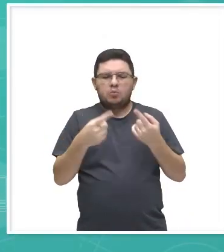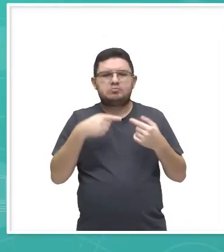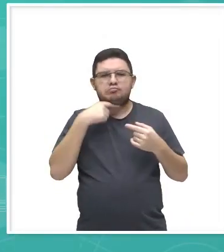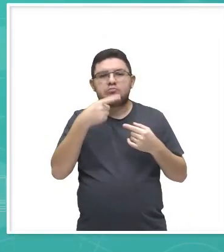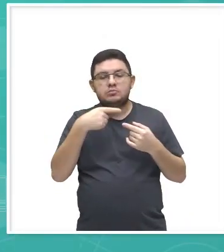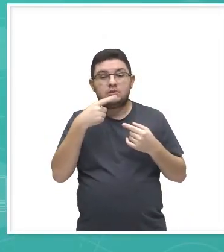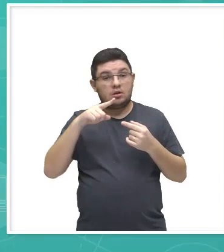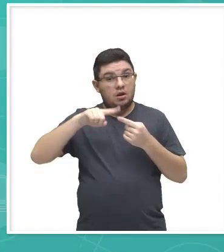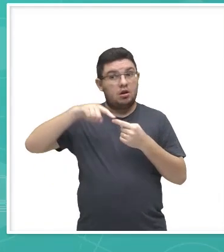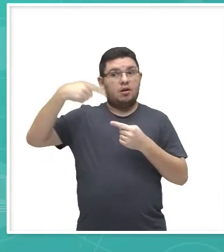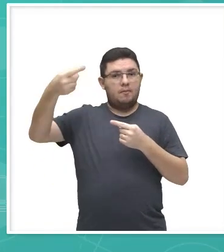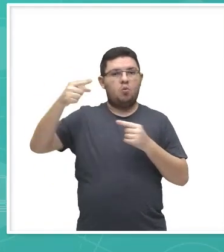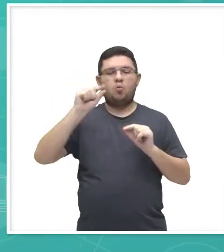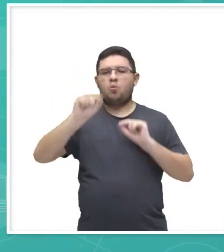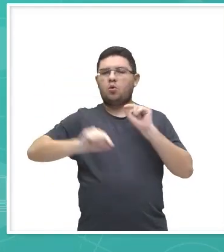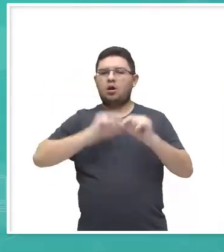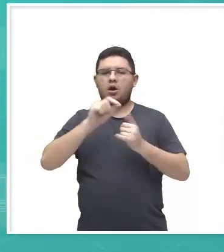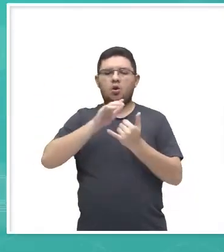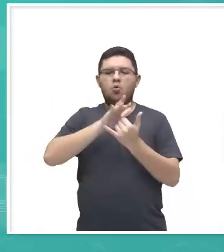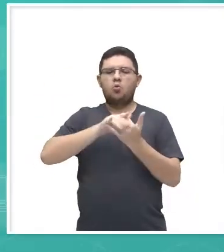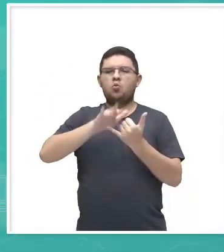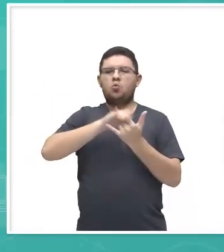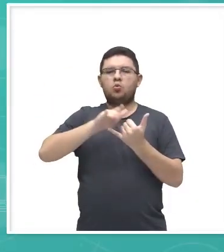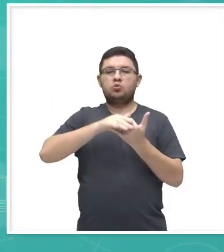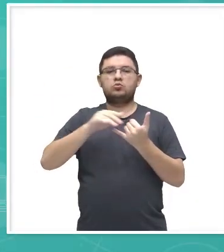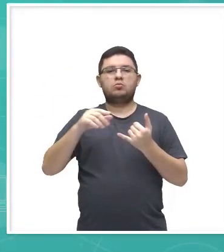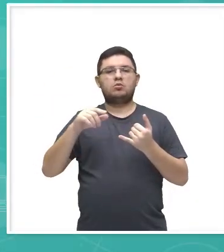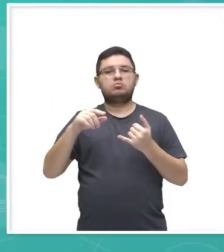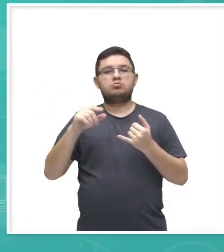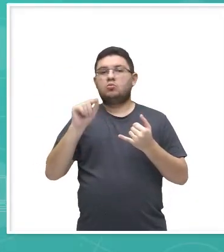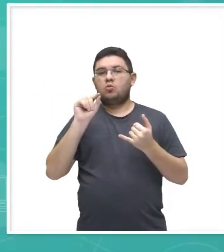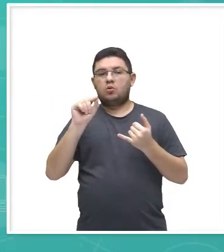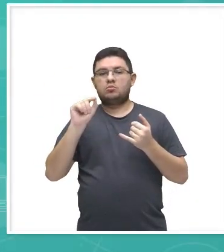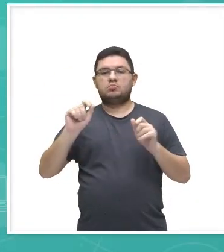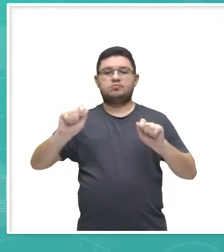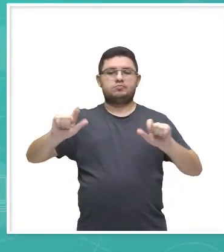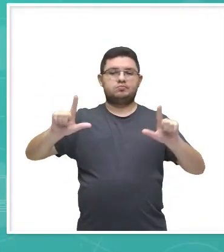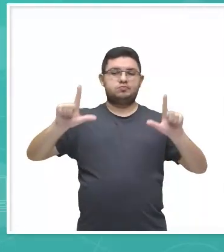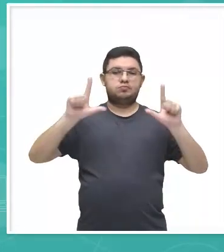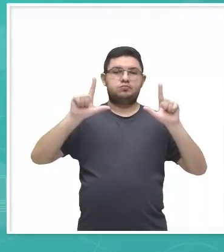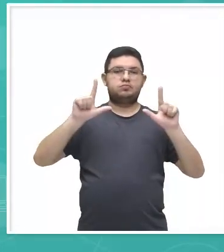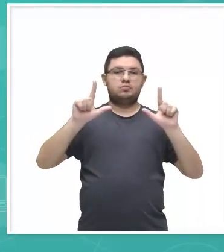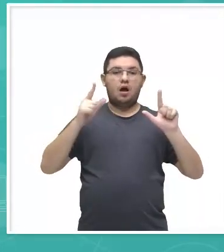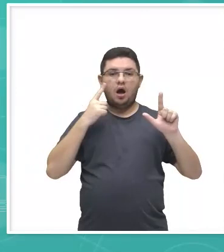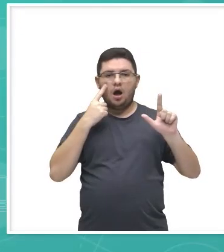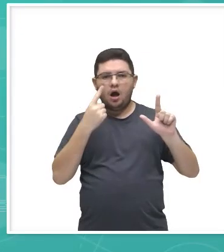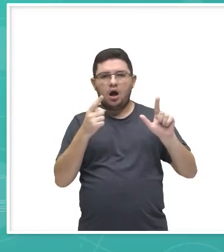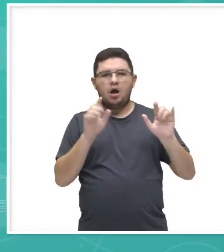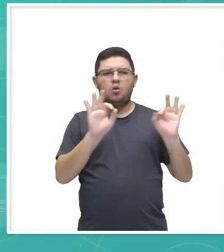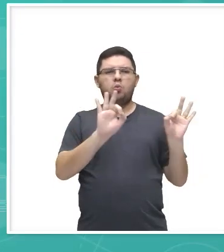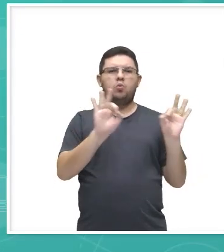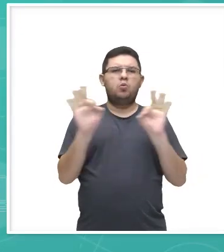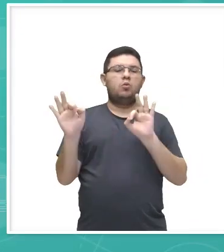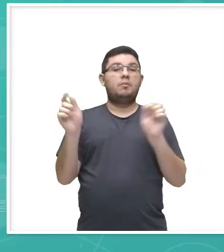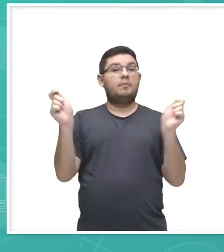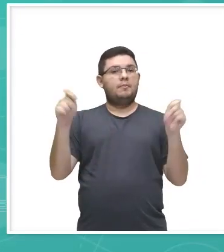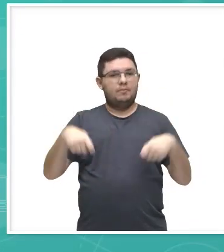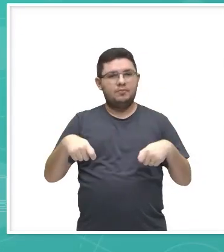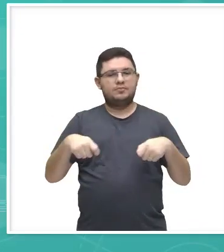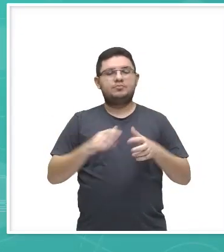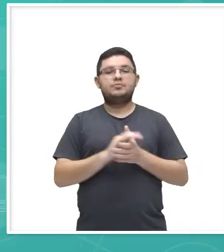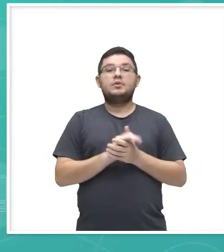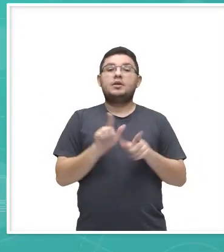para vocês no YouTube, tá? E também no site, tá? Eu comentei ali com vocês, coloquei aí embaixo, olha, a Rayane, que estava um